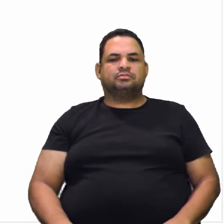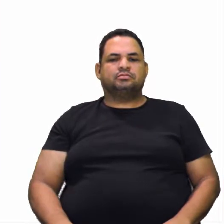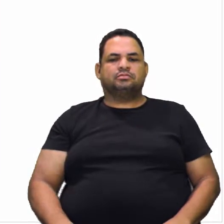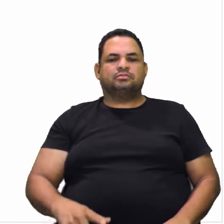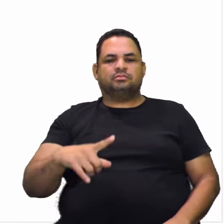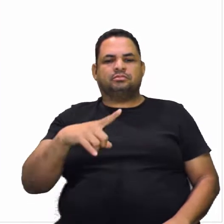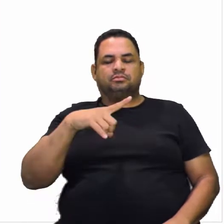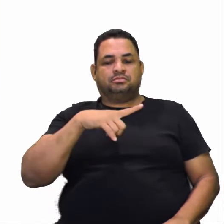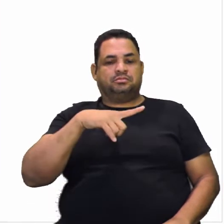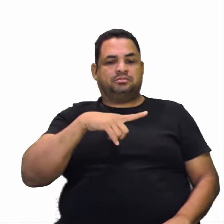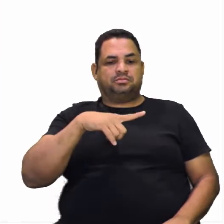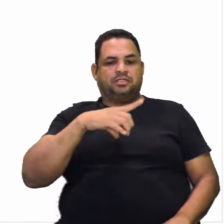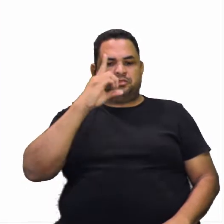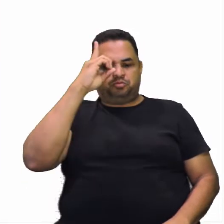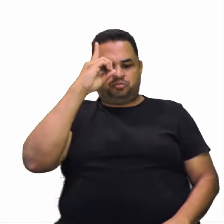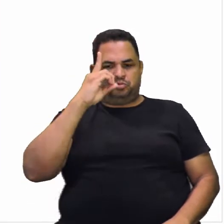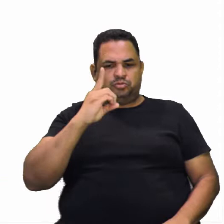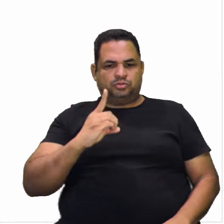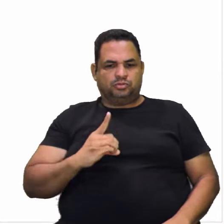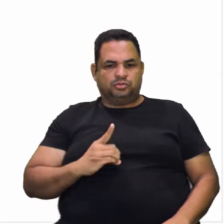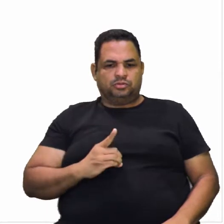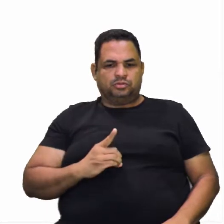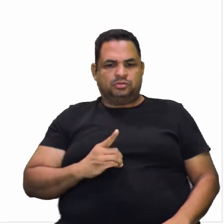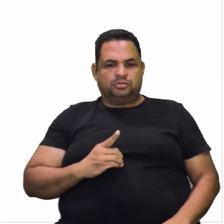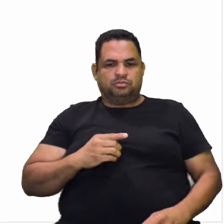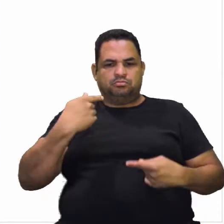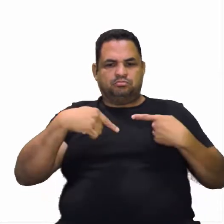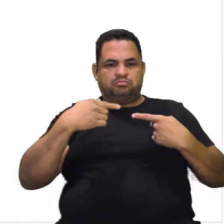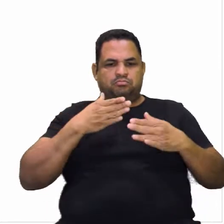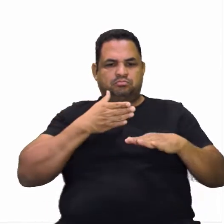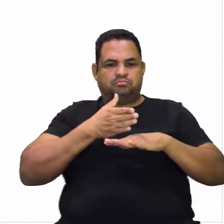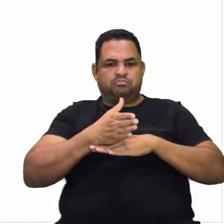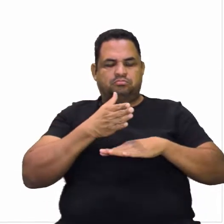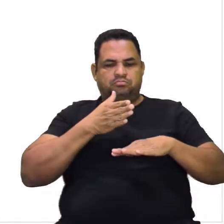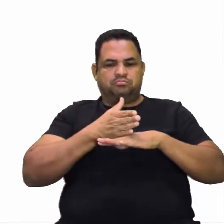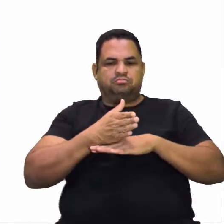somente eles possuíam direitos políticos para participar da